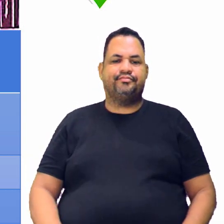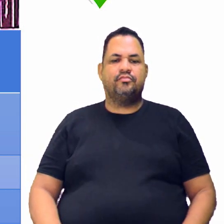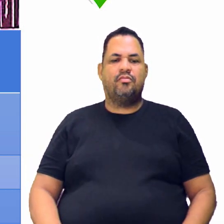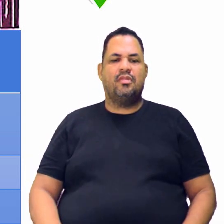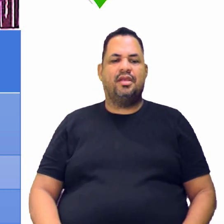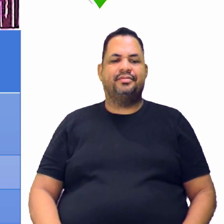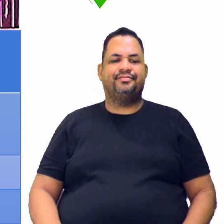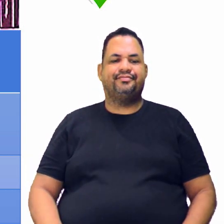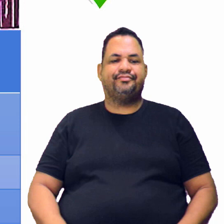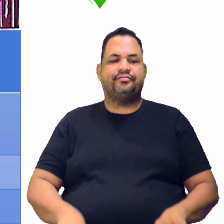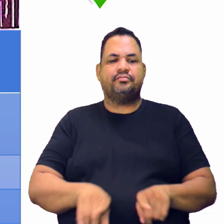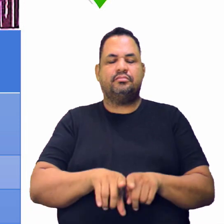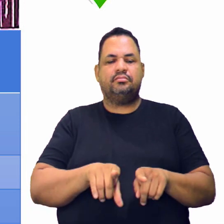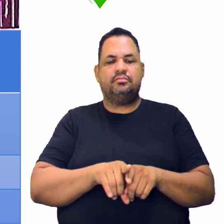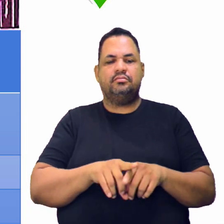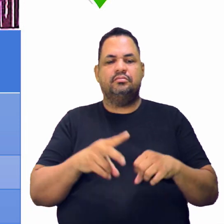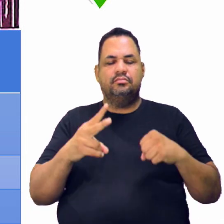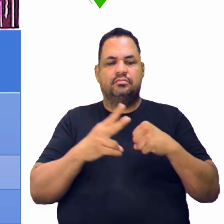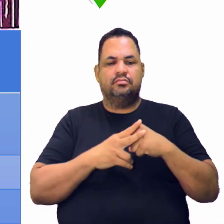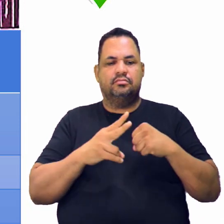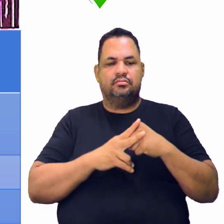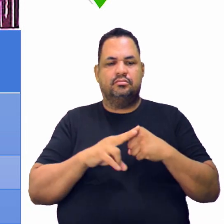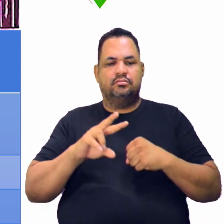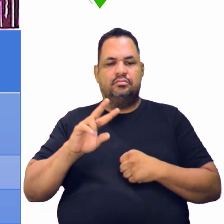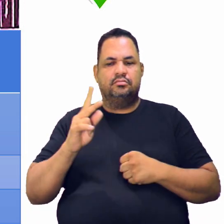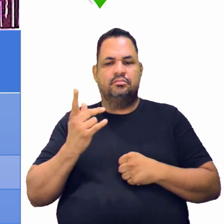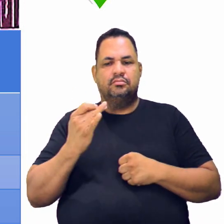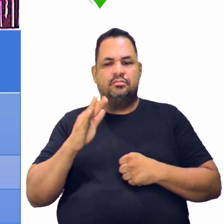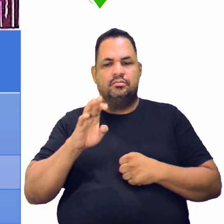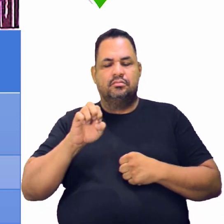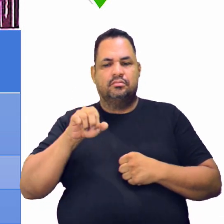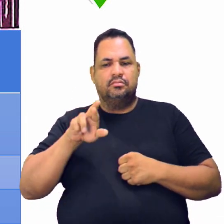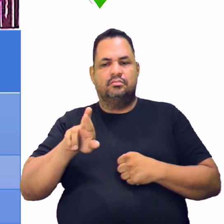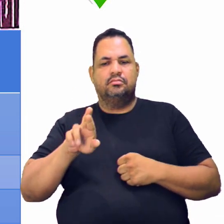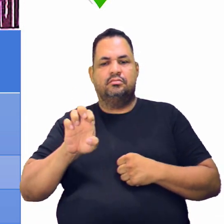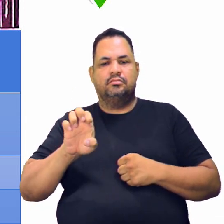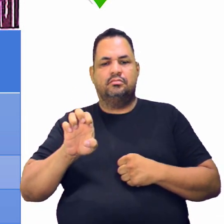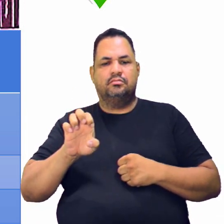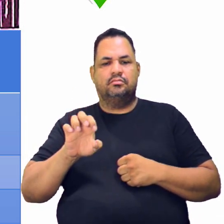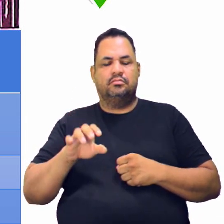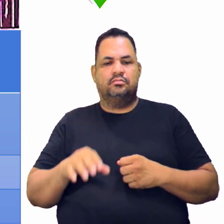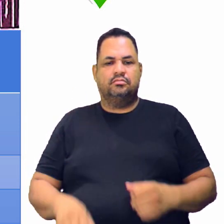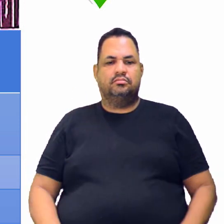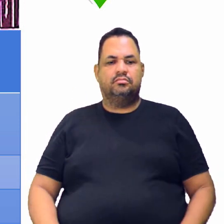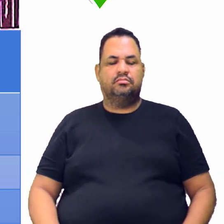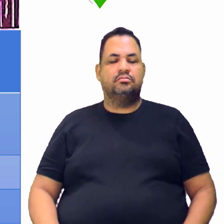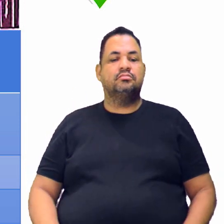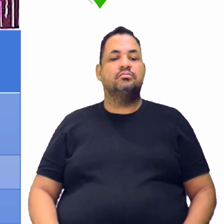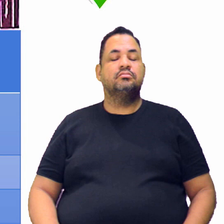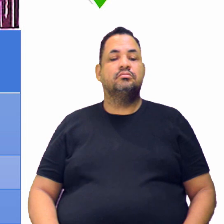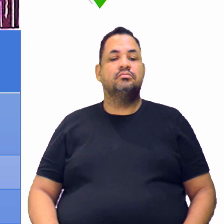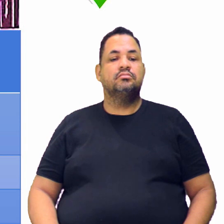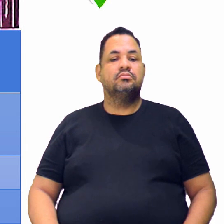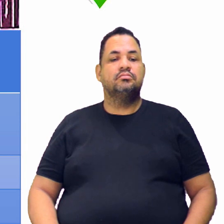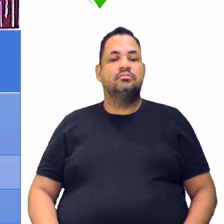aqui eu tô com o verbo haver, né? Se é o verbo haver, não tem sujeito. Cadê o sujeito aqui,